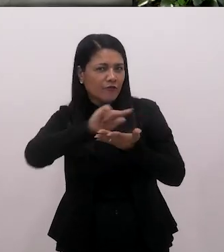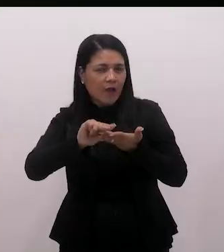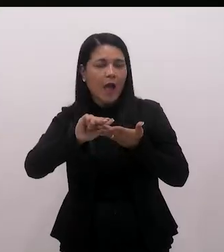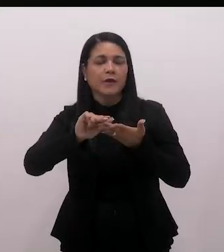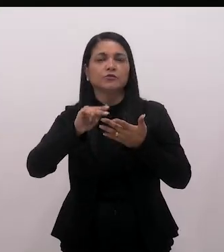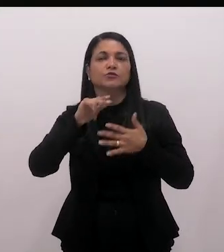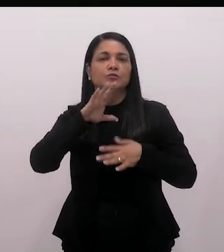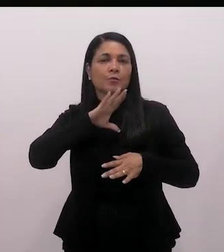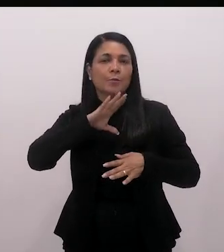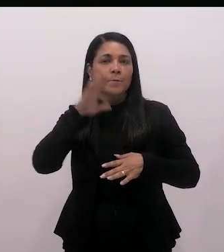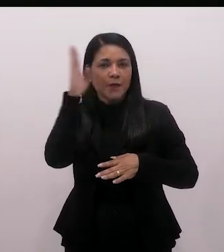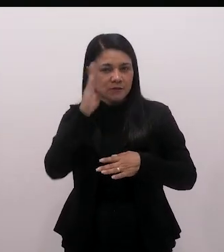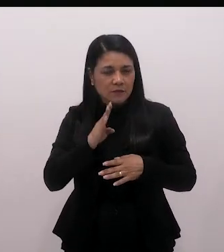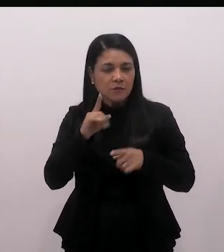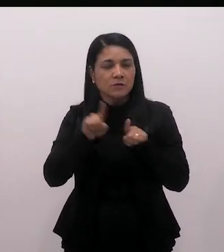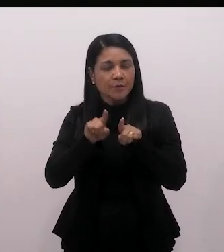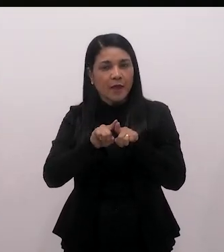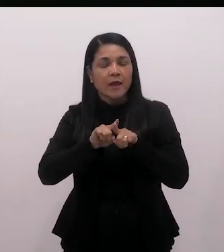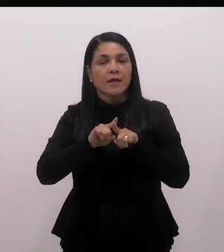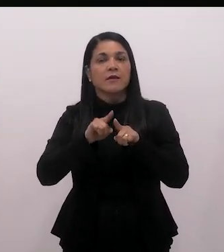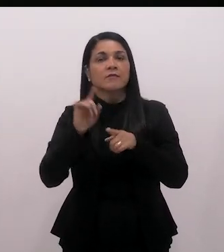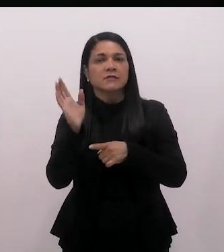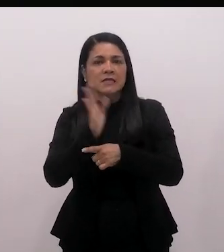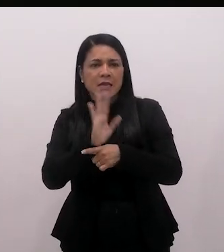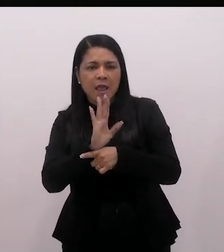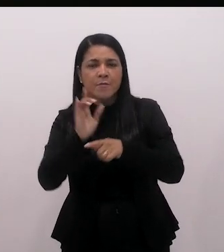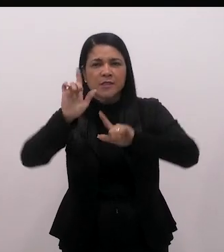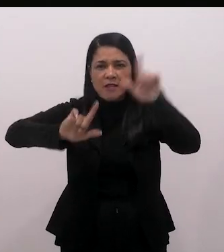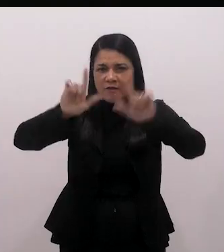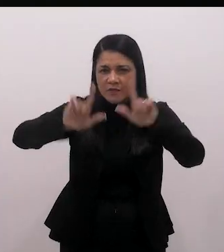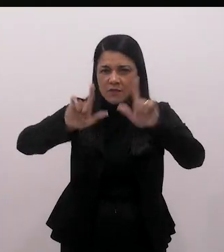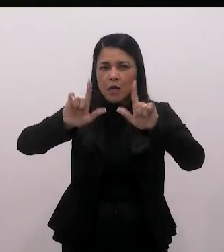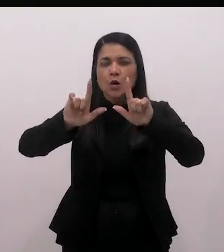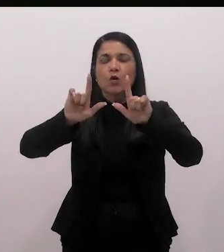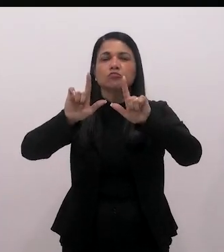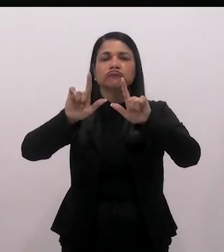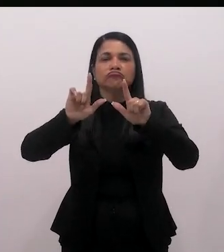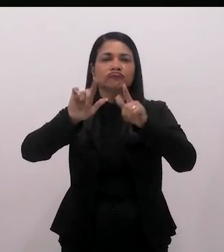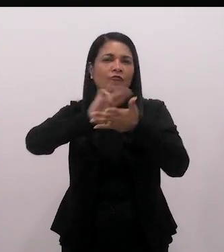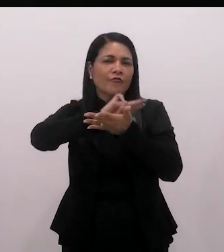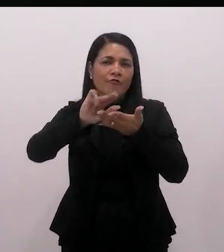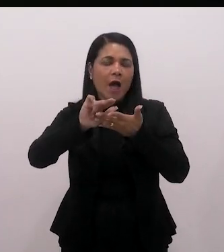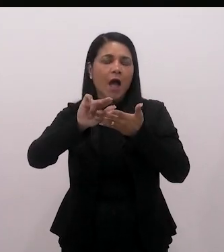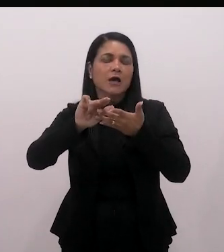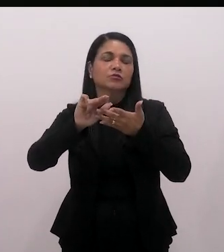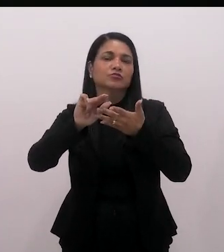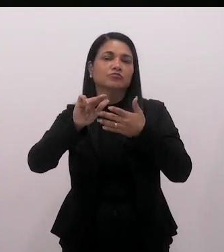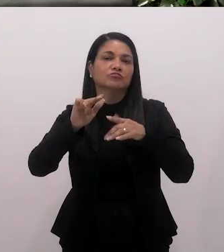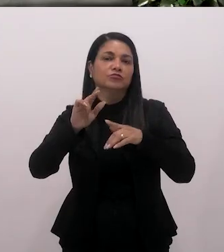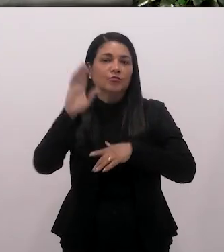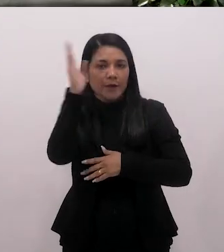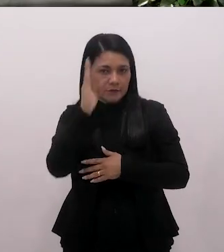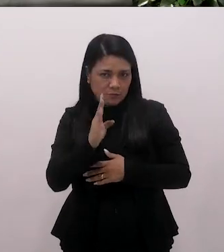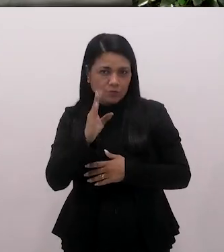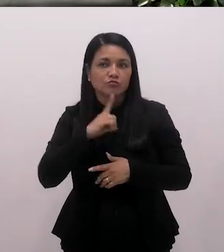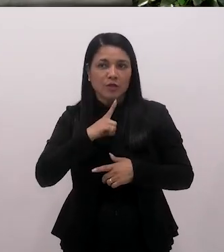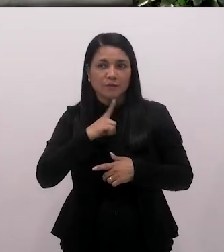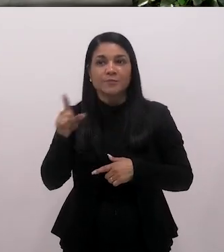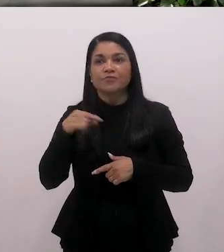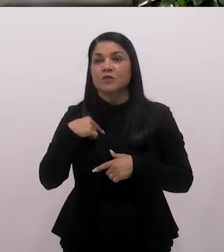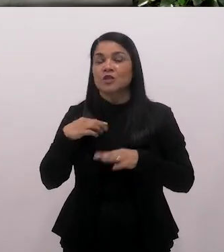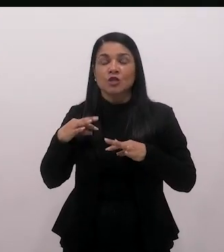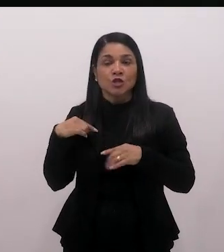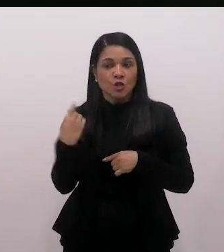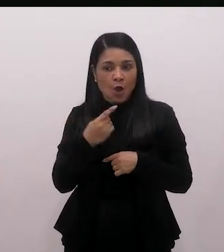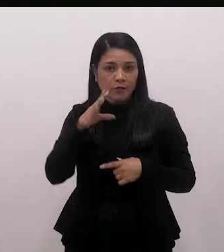teatro à beça, televisão, a televisão de Portugal tem muita coisa do Brasil, né? Já há uma ligação forte, né? Nós